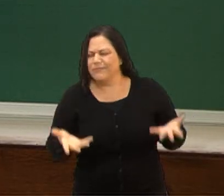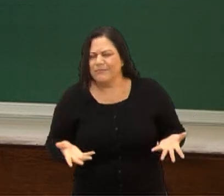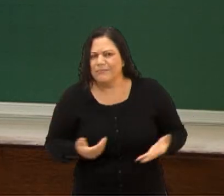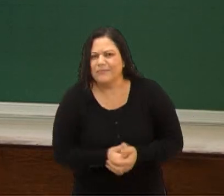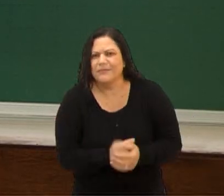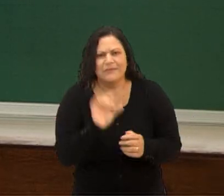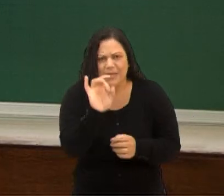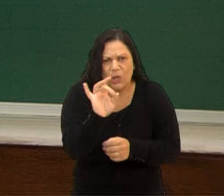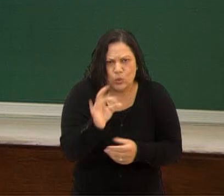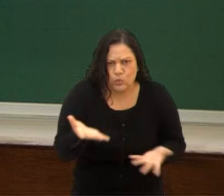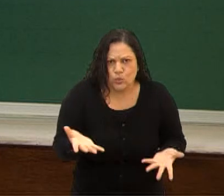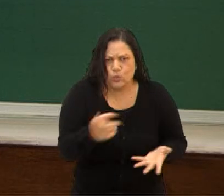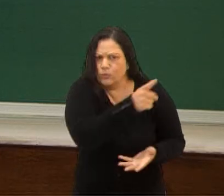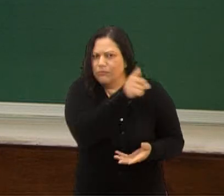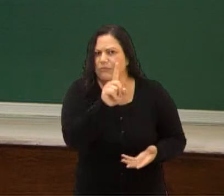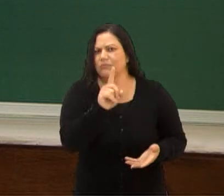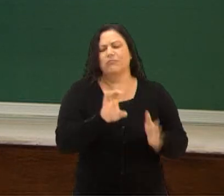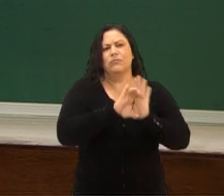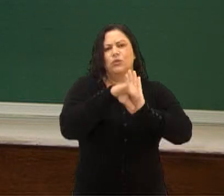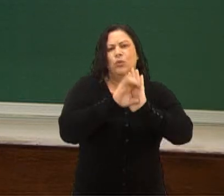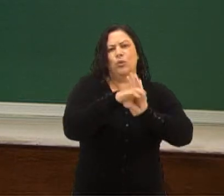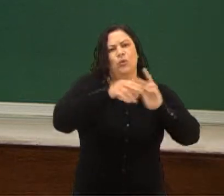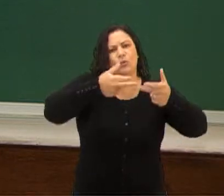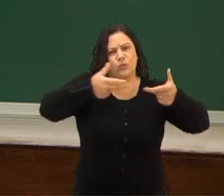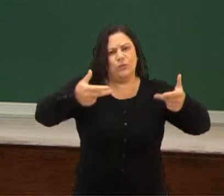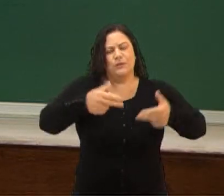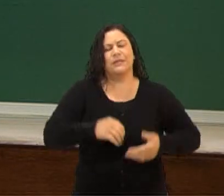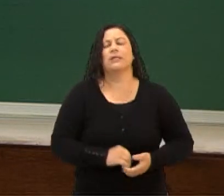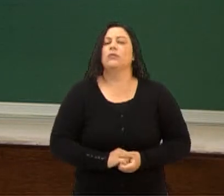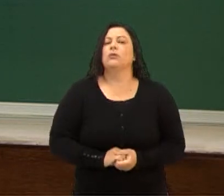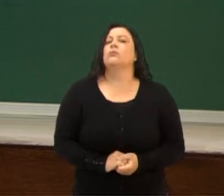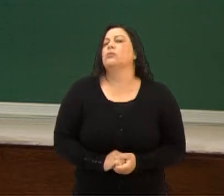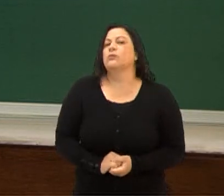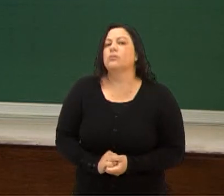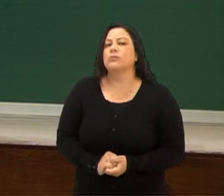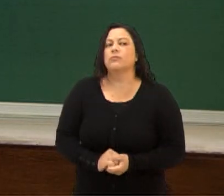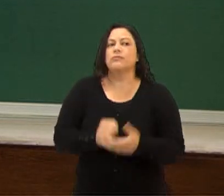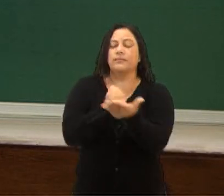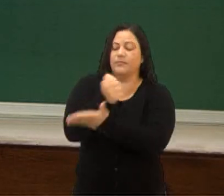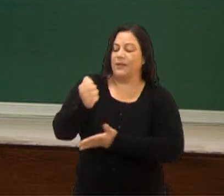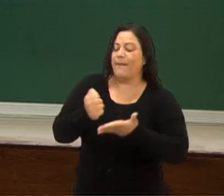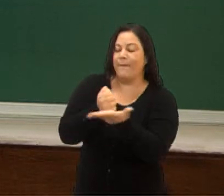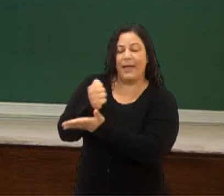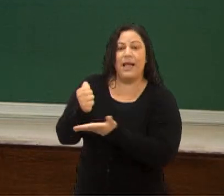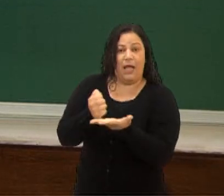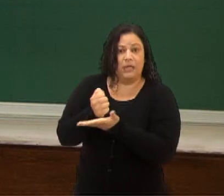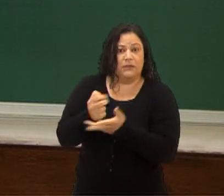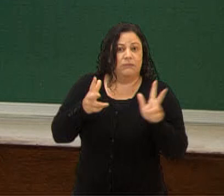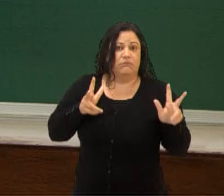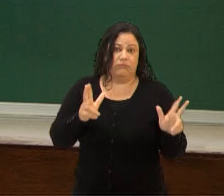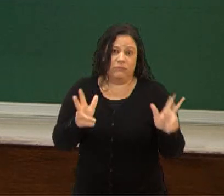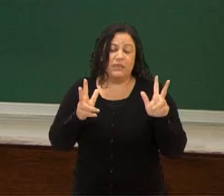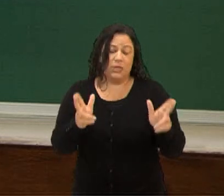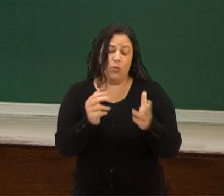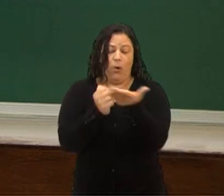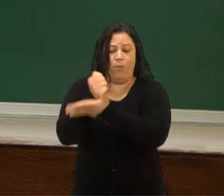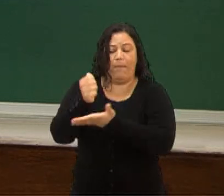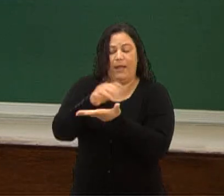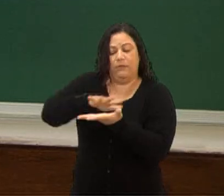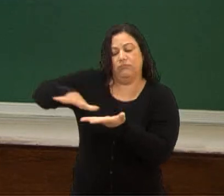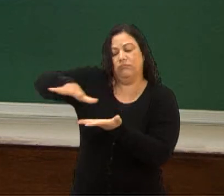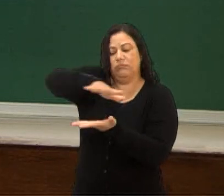Não. Olha o conceito de prisma. Conceito do prisma, bases iguais, polígonos